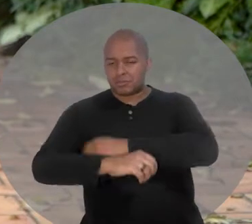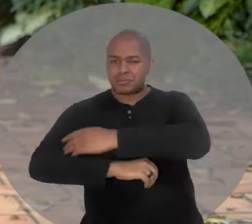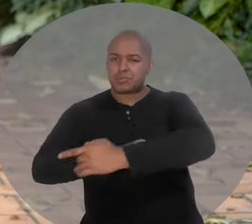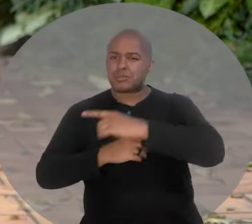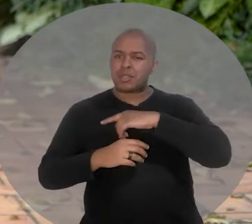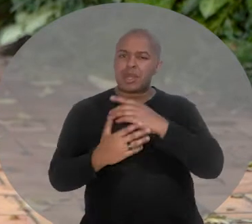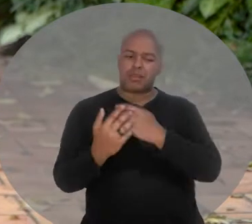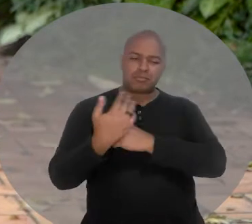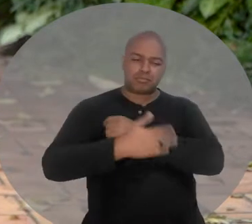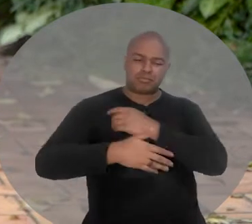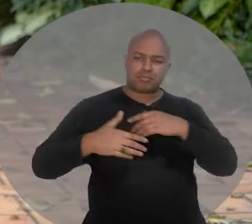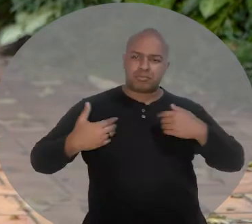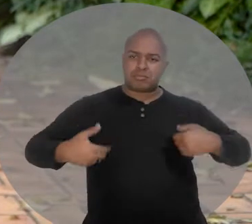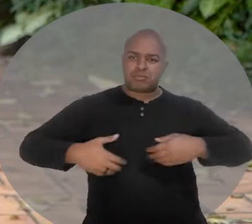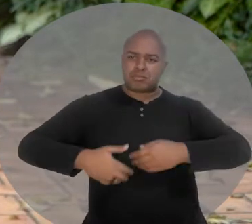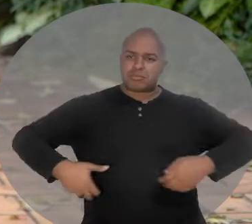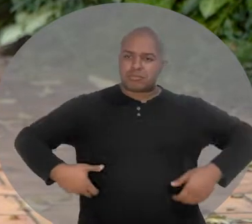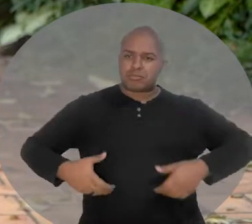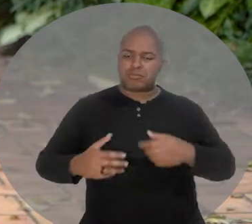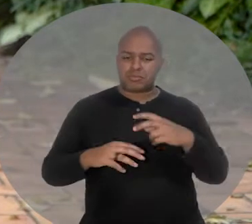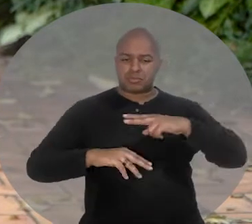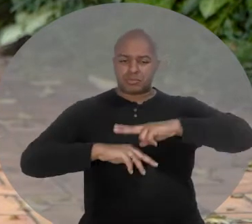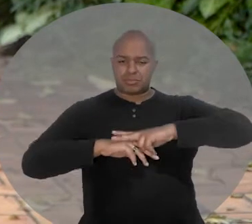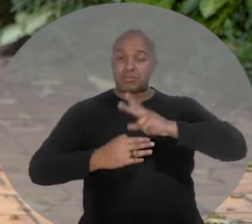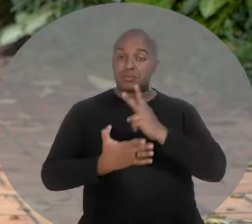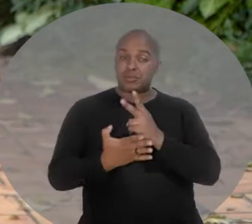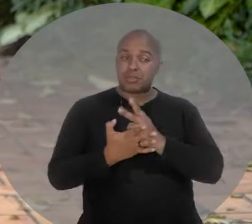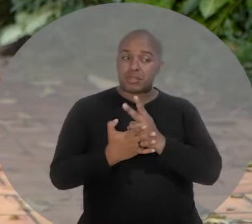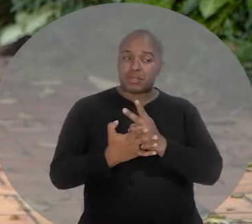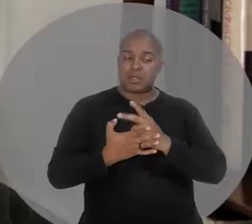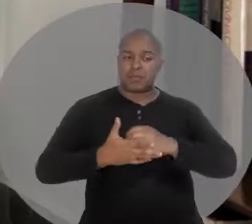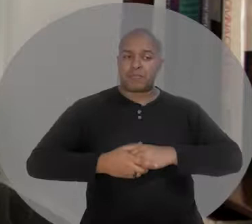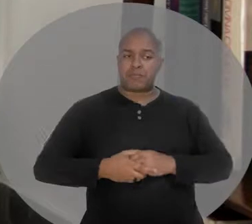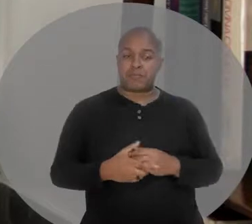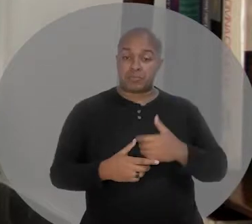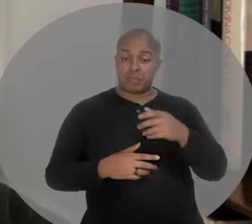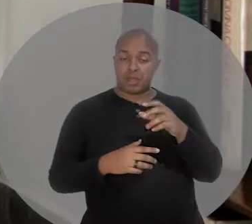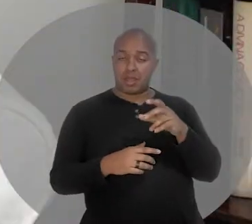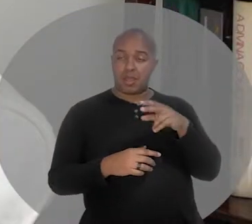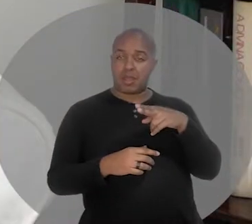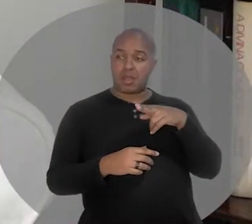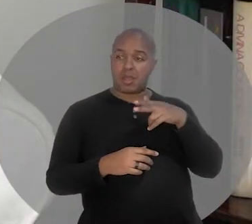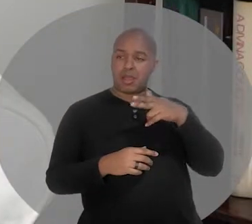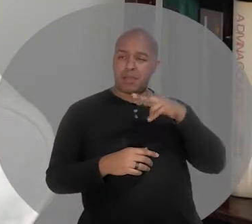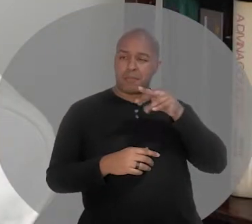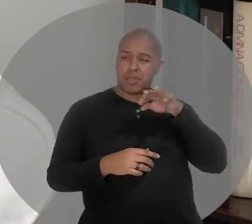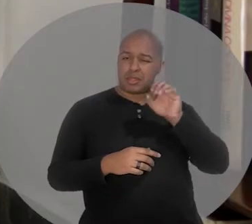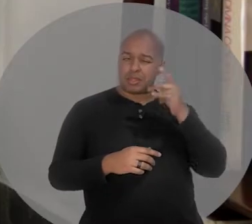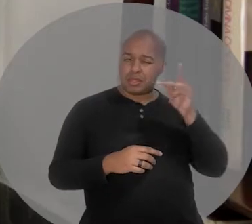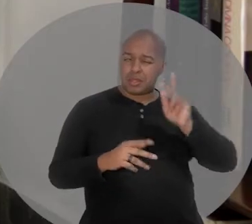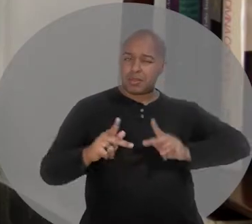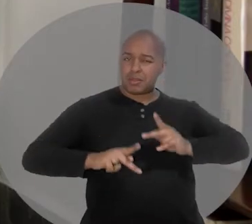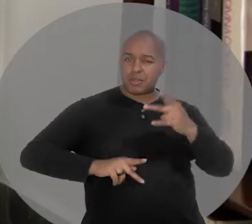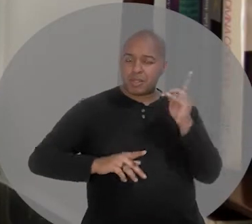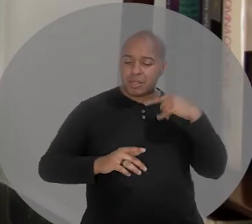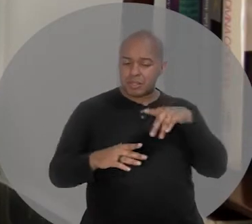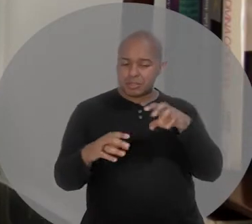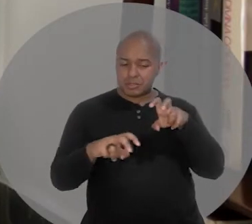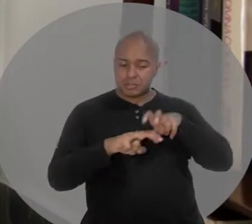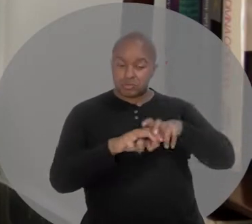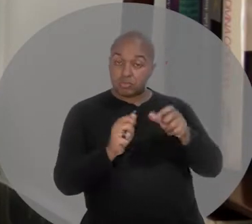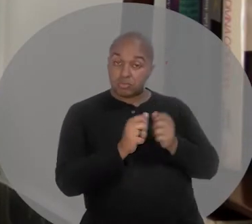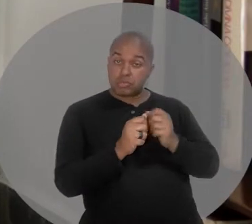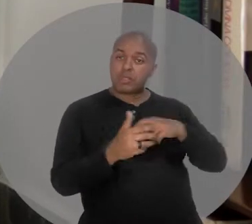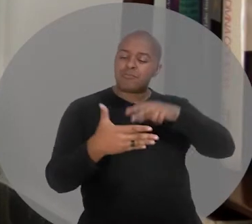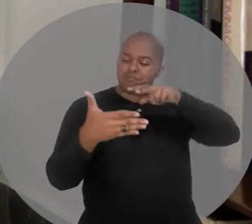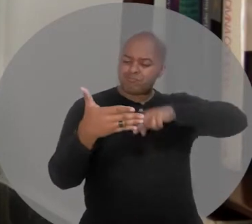teve gesso até a cintura, de ficar deitada o tempo todo. A minha madrinha, que era prima dela, ia lá, sentava do lado